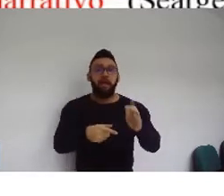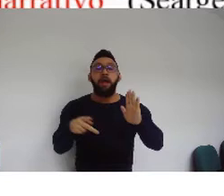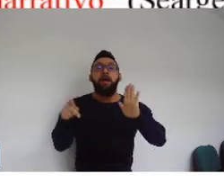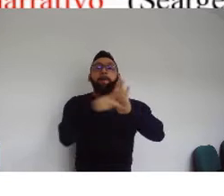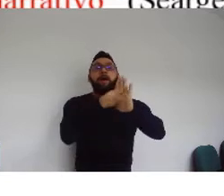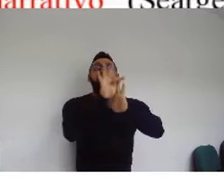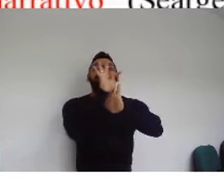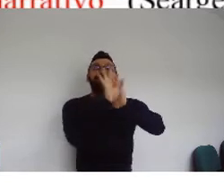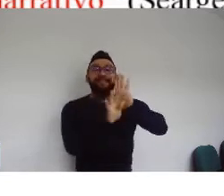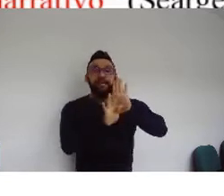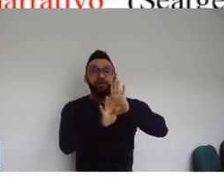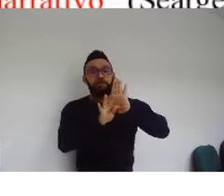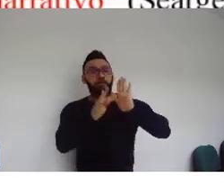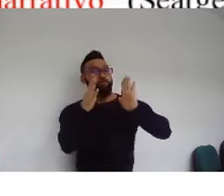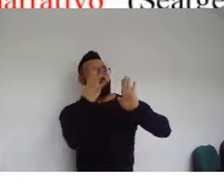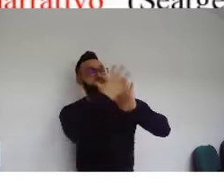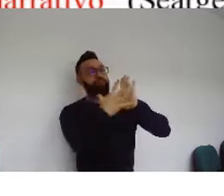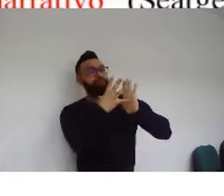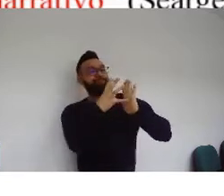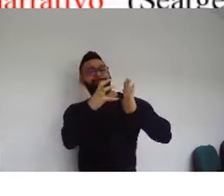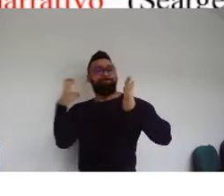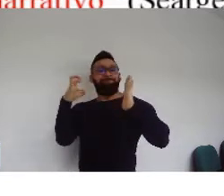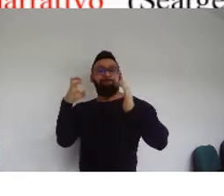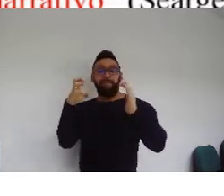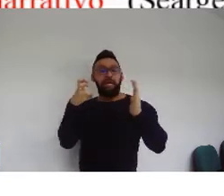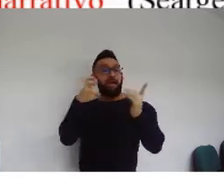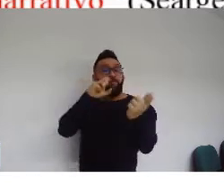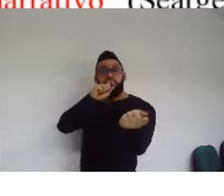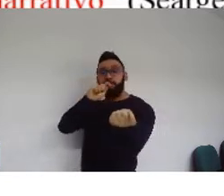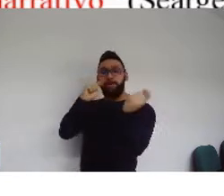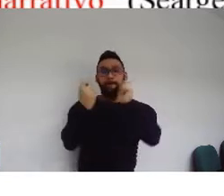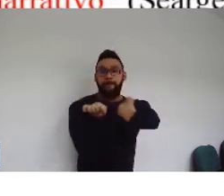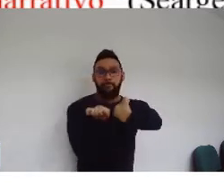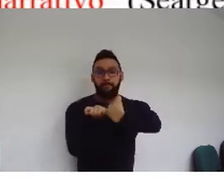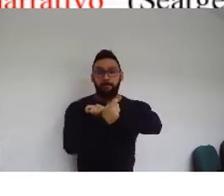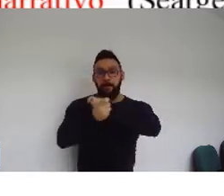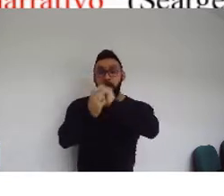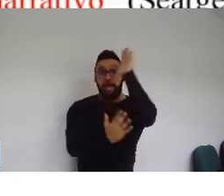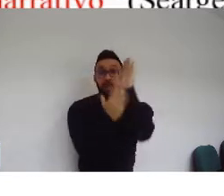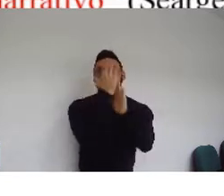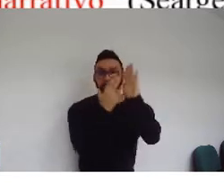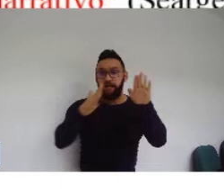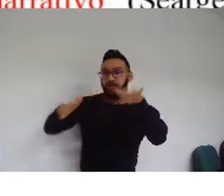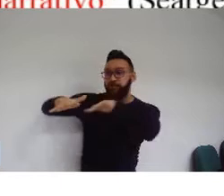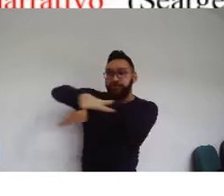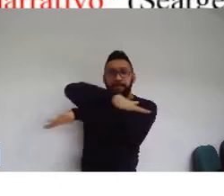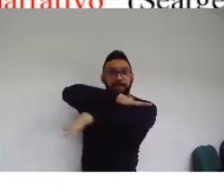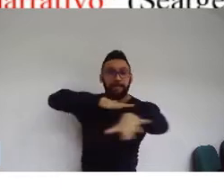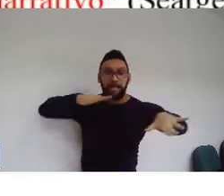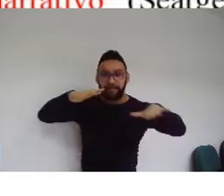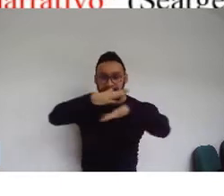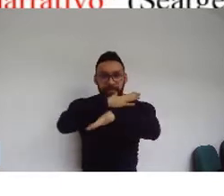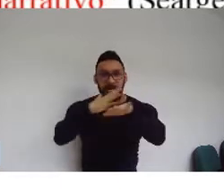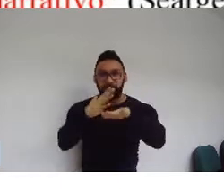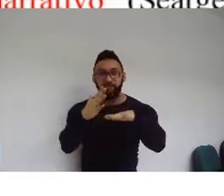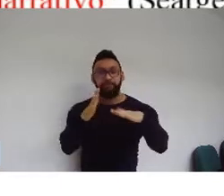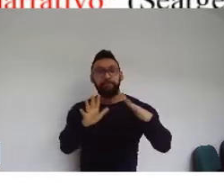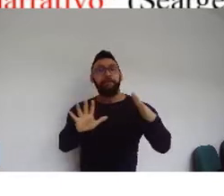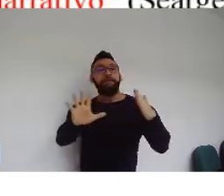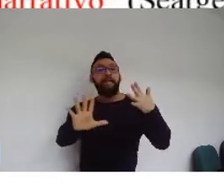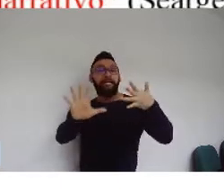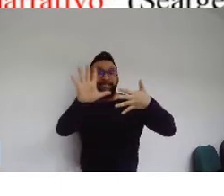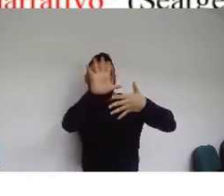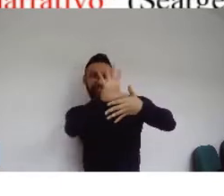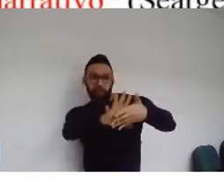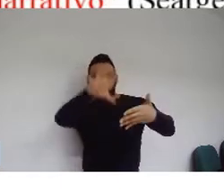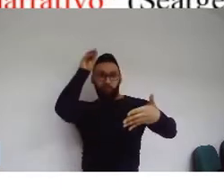efeito uma etnografia da paisagem semiótica. Ele não se refere somente à